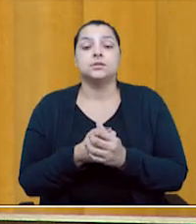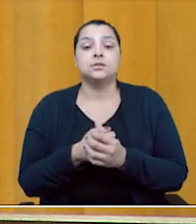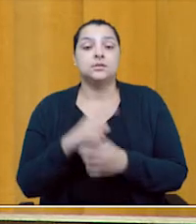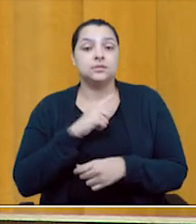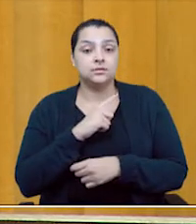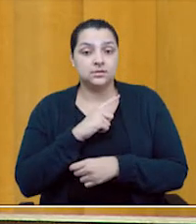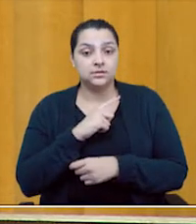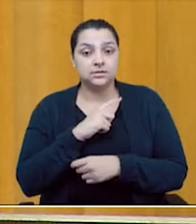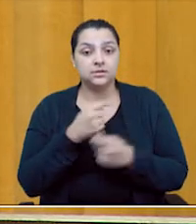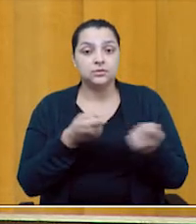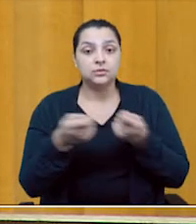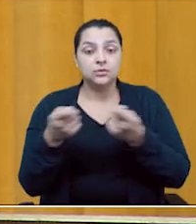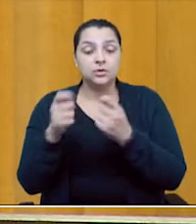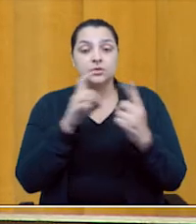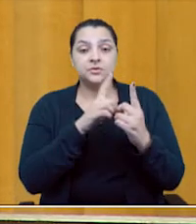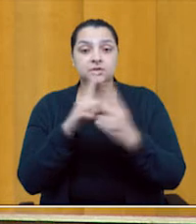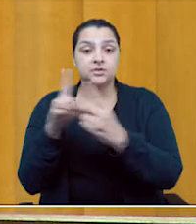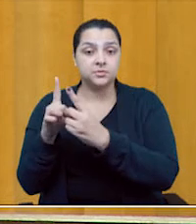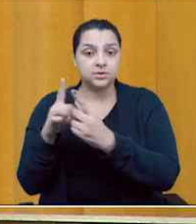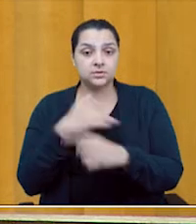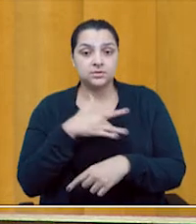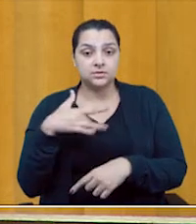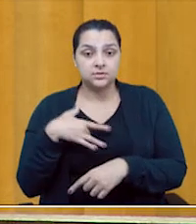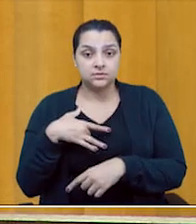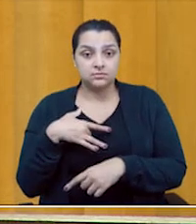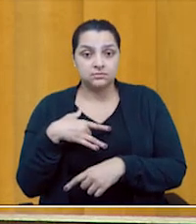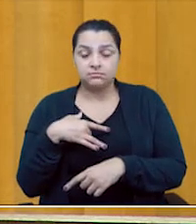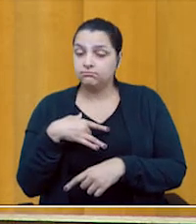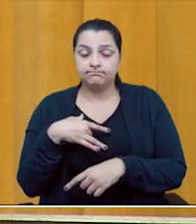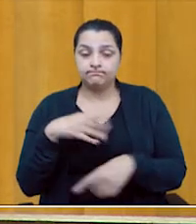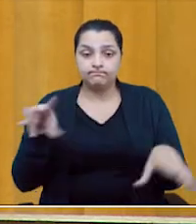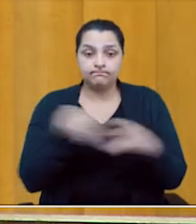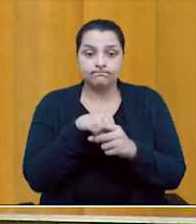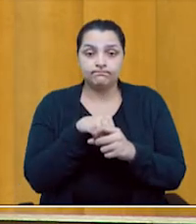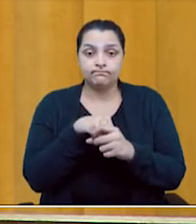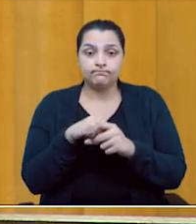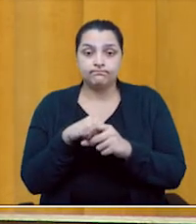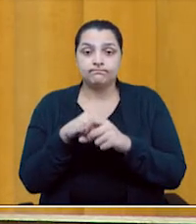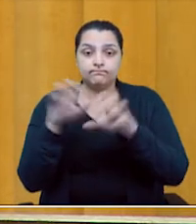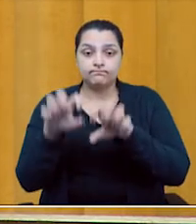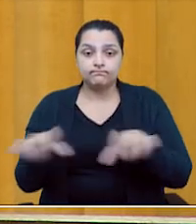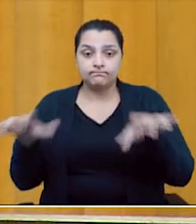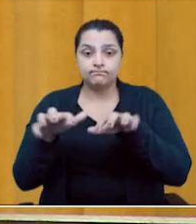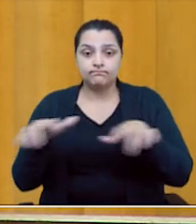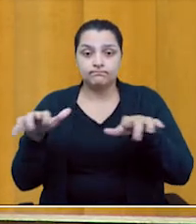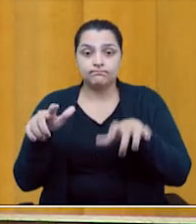de atendimentos e de saúde não integrado às ferramentas de gestão de pessoas do